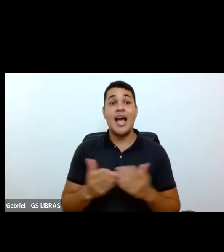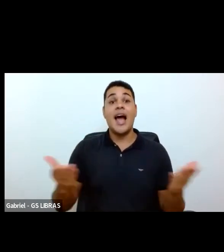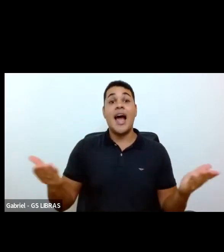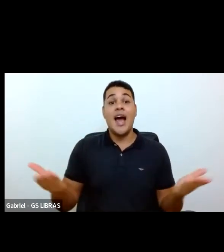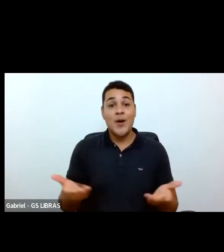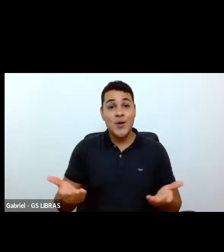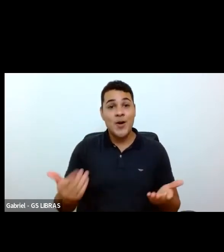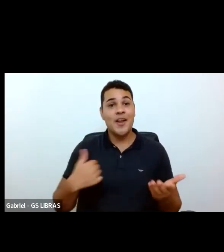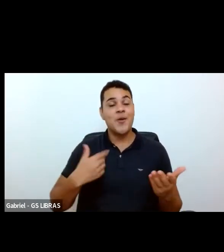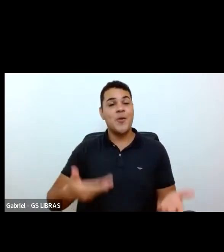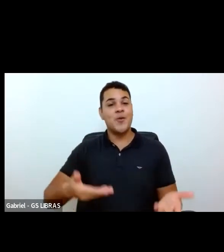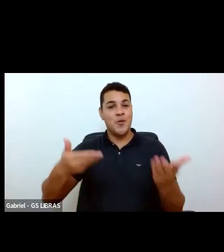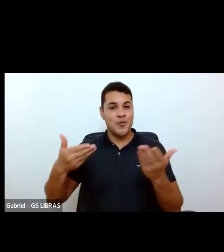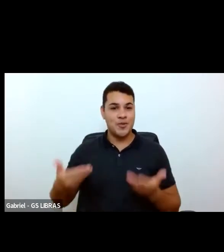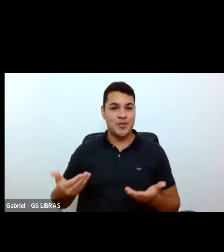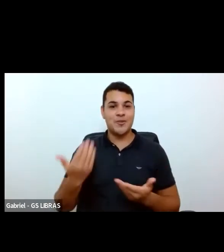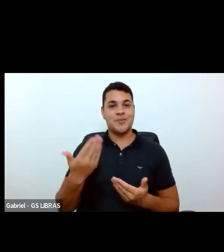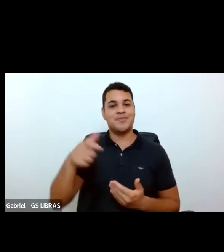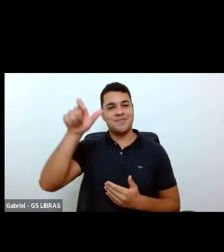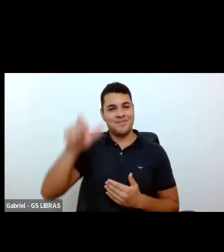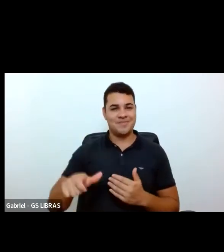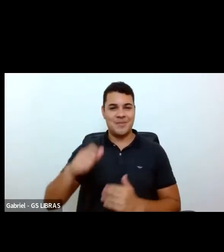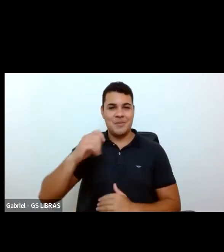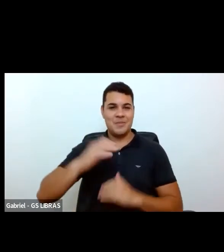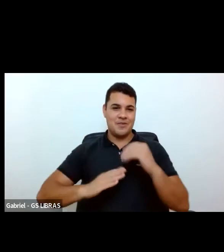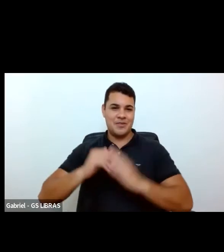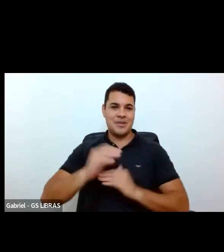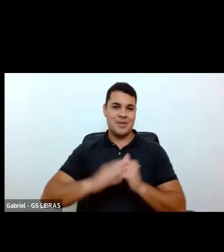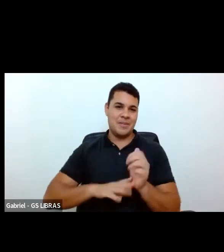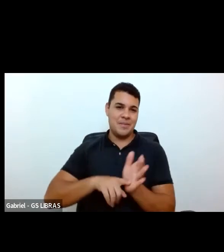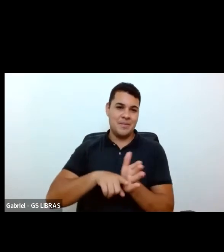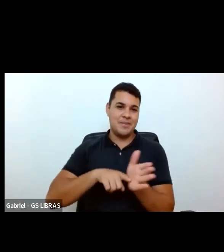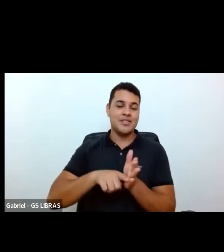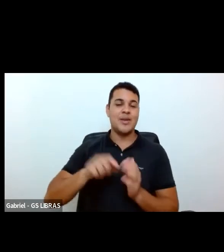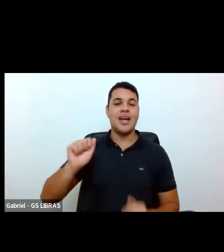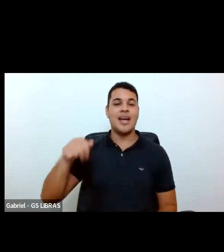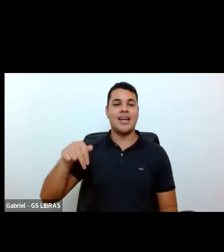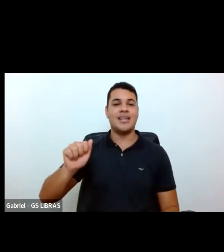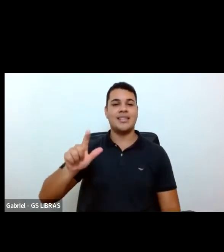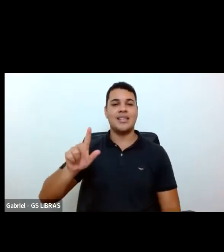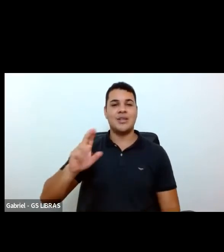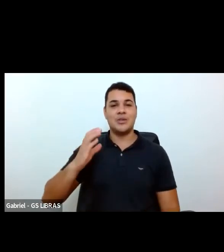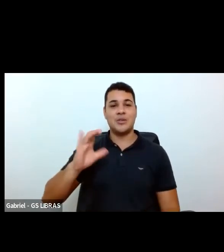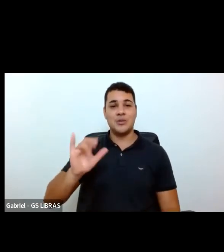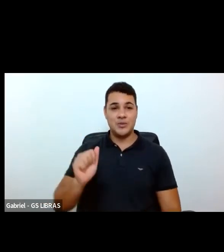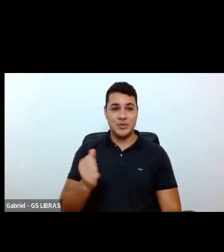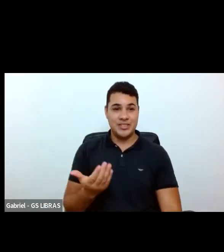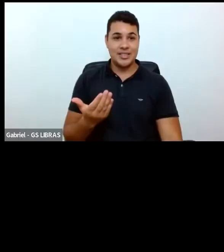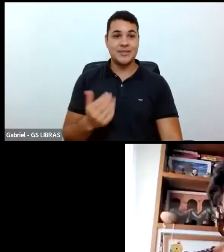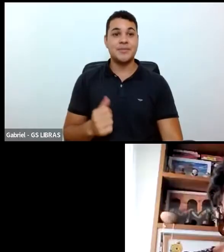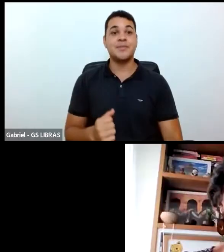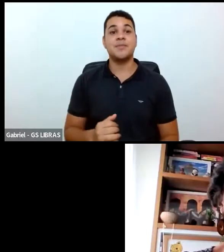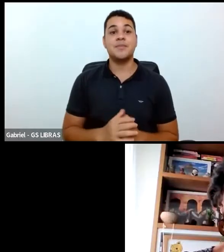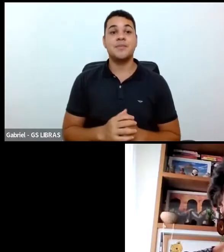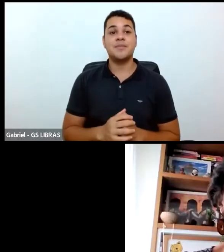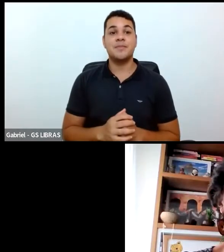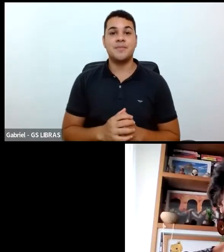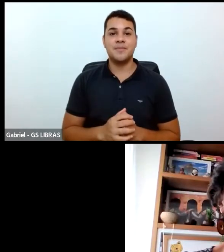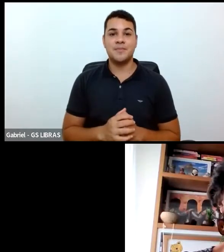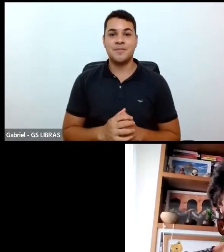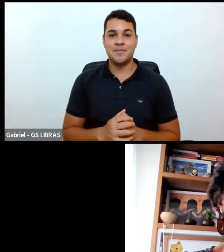palavra para a pesquisadora Ana Lúcia Pontes, do Departamento de Endemias Samuel Pessoa, do DENSP e da